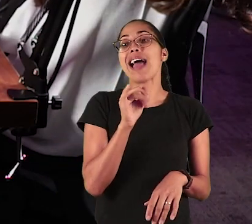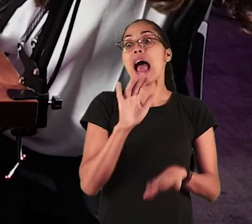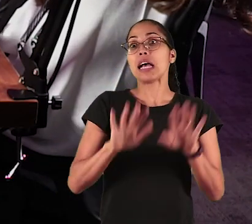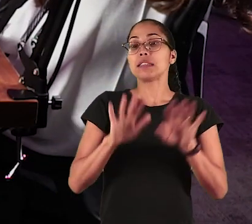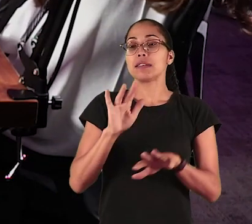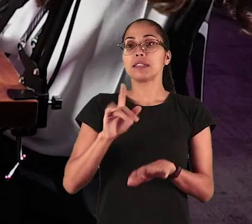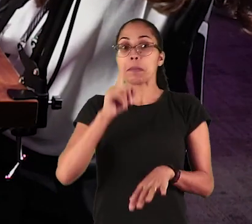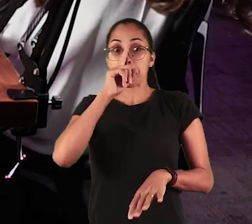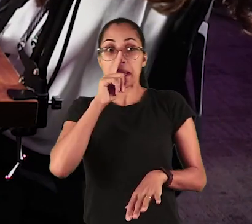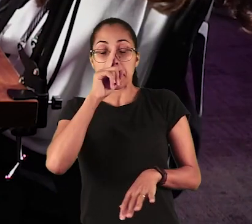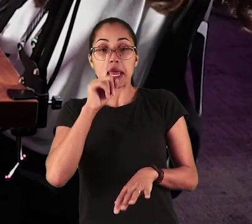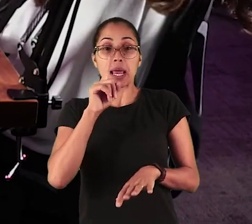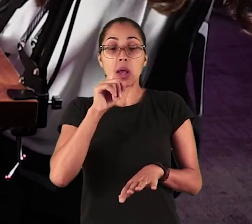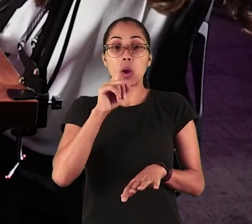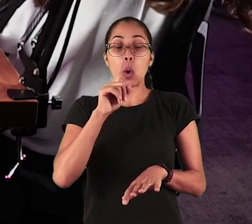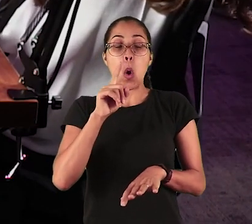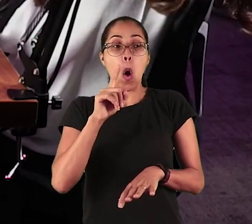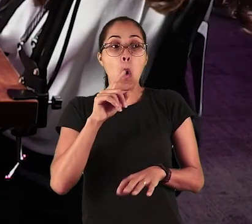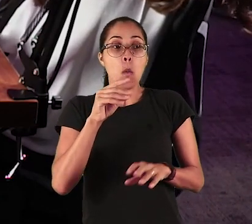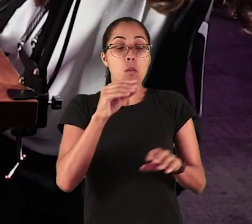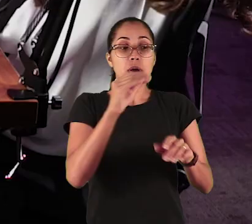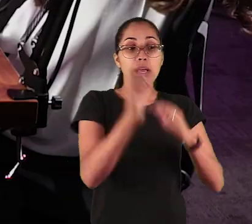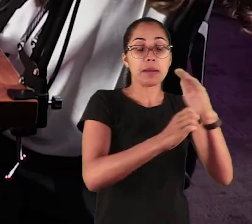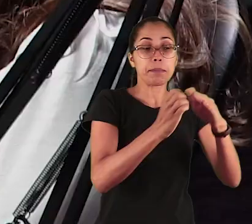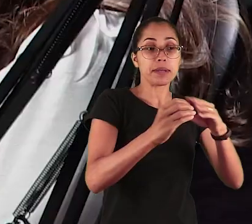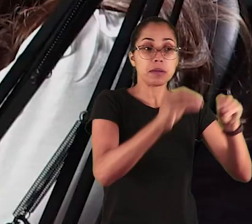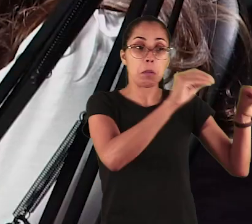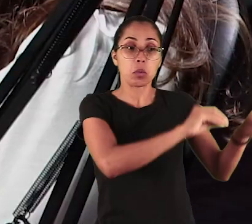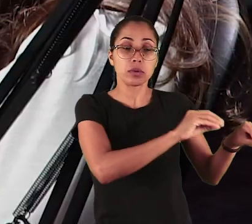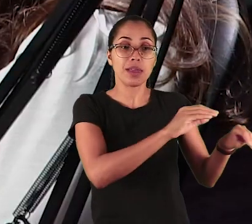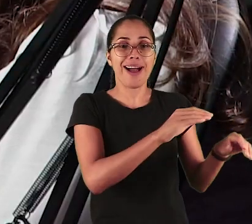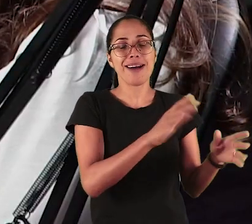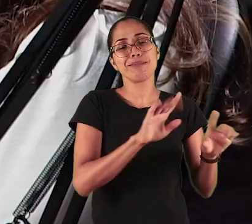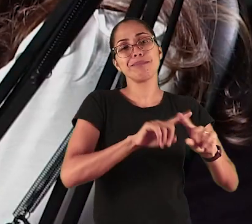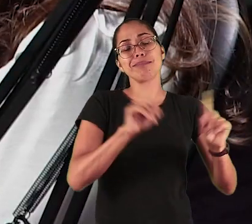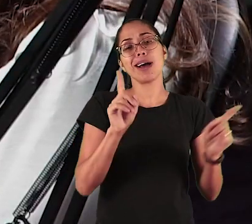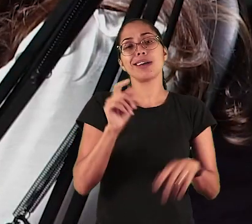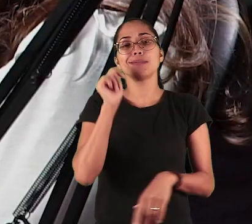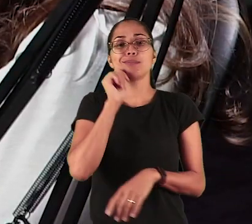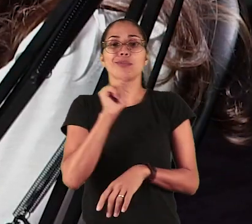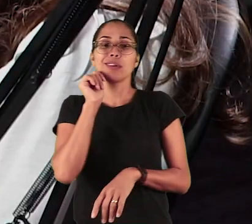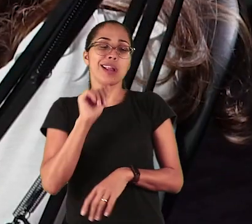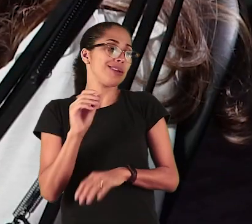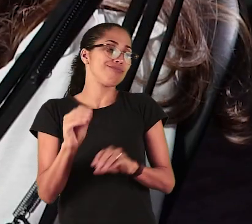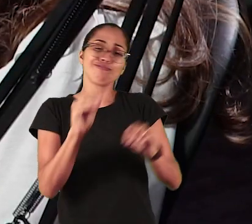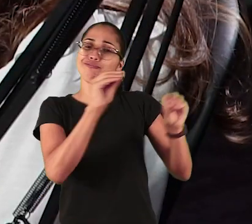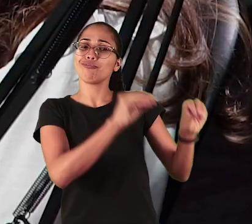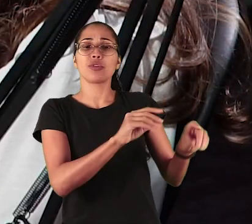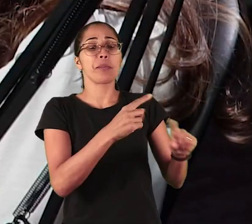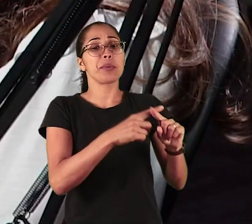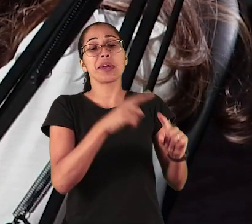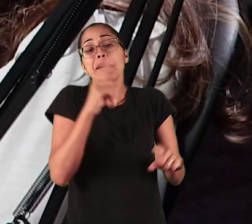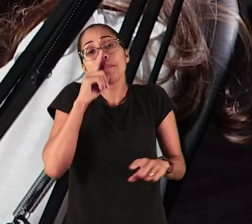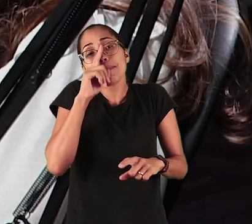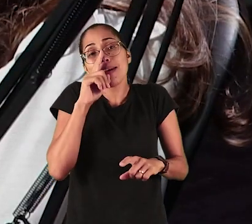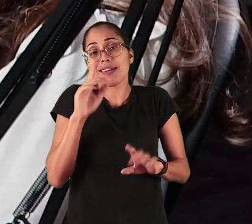de correr riscos as mulheres estão né então tem menos essa questão de arriscar de E por que não fazer uma coisa diferente porque não